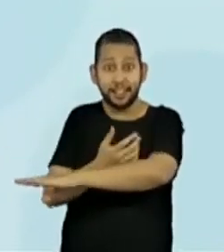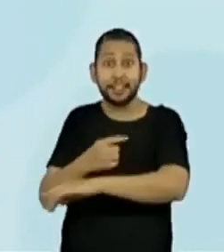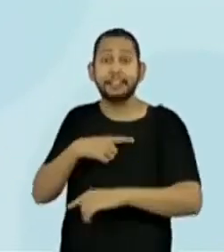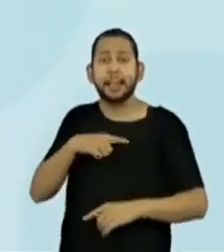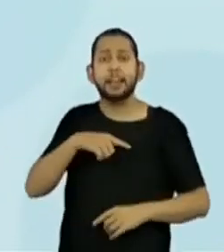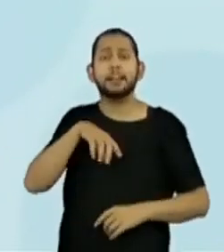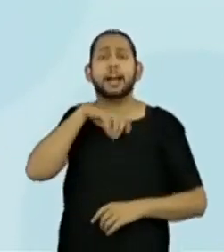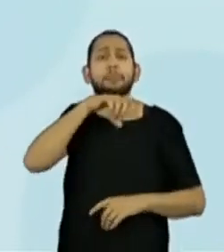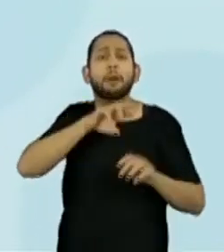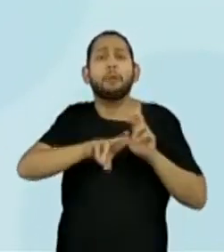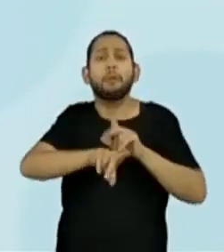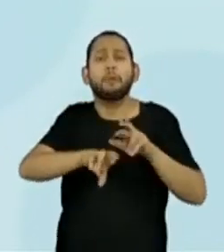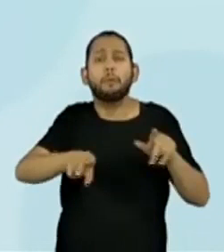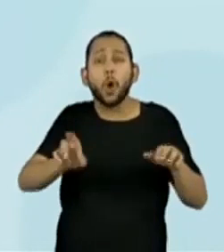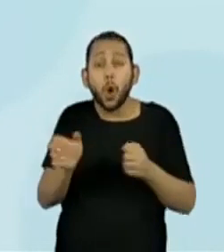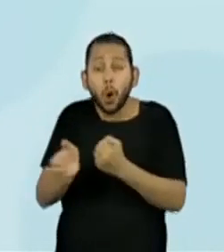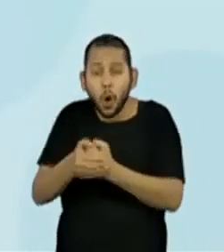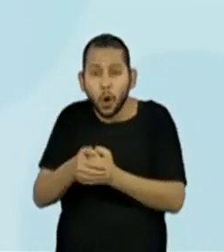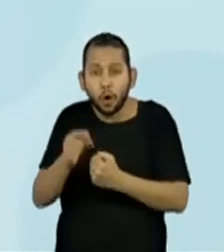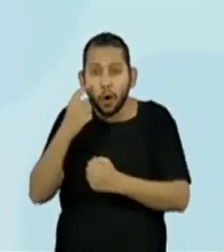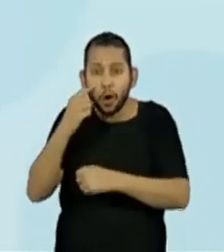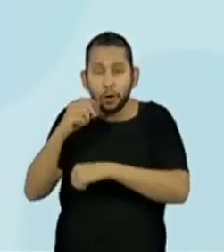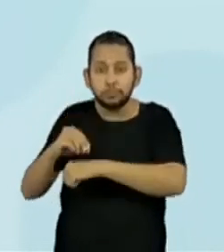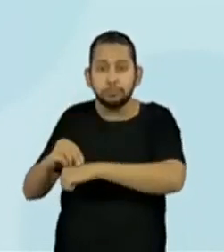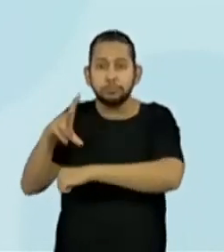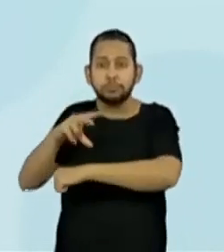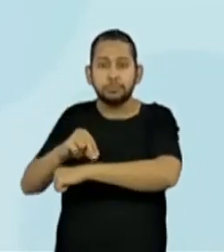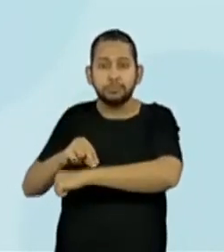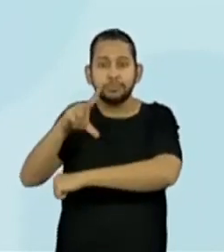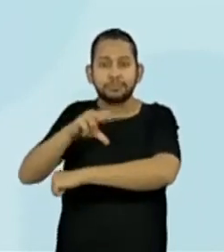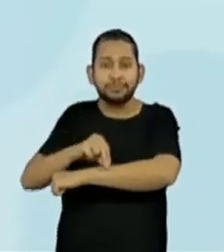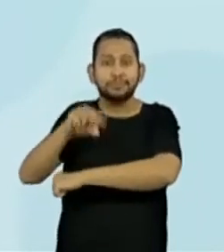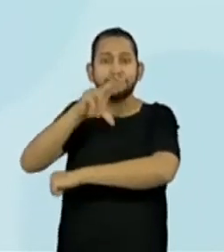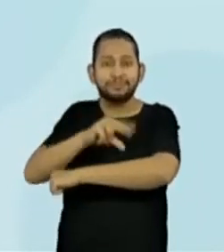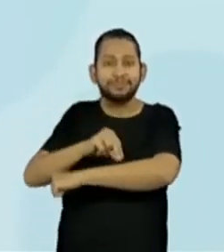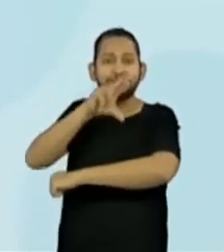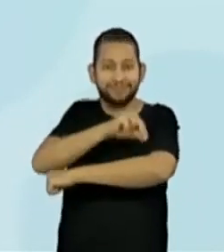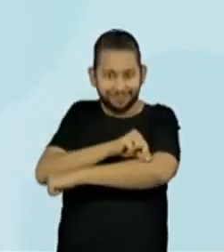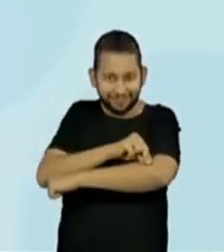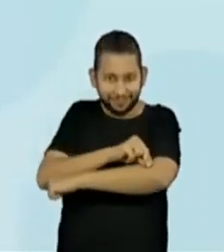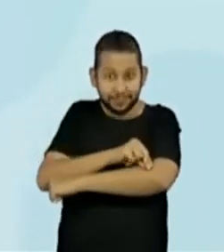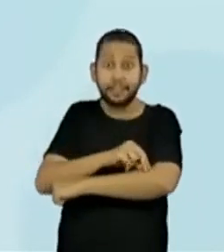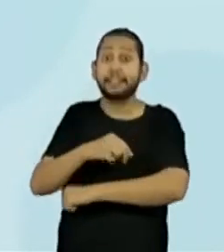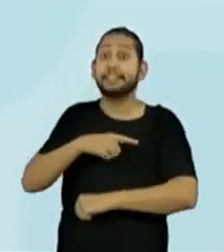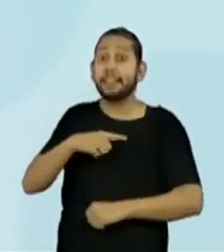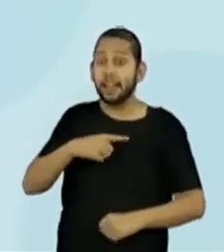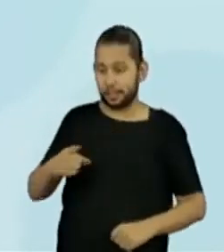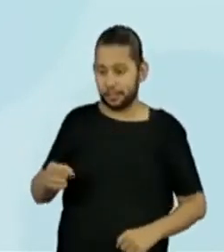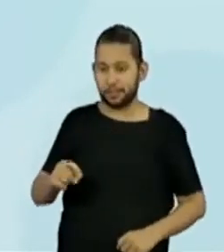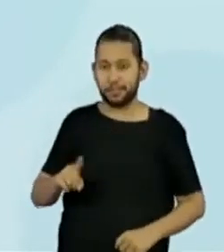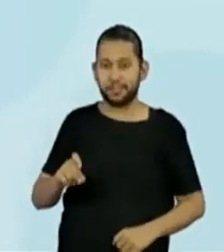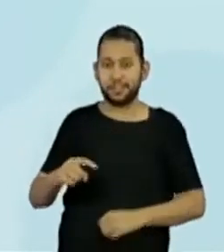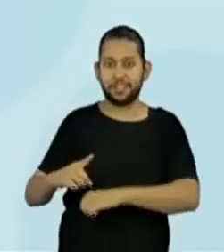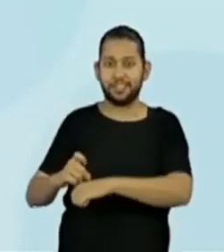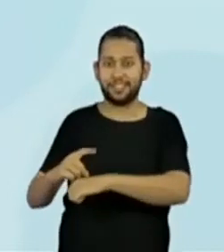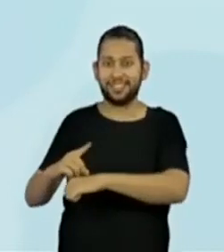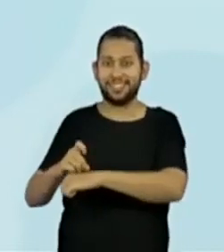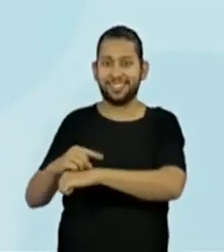vários animaizinhos. Olhem lá atentamente. Nós temos minhocas